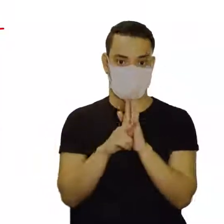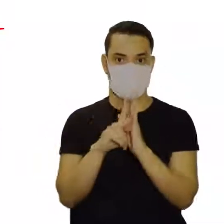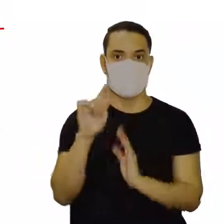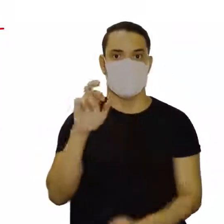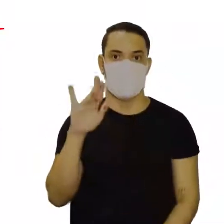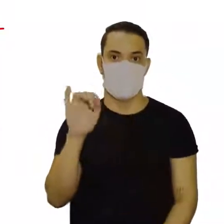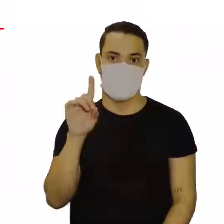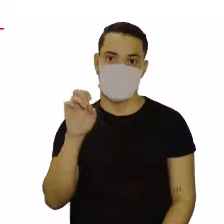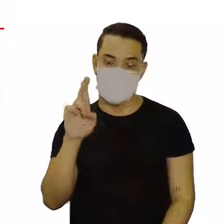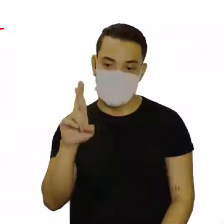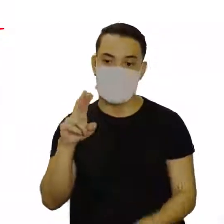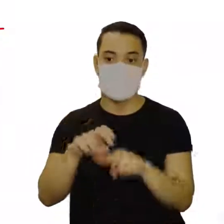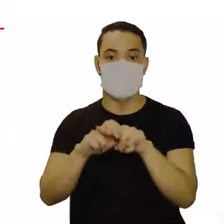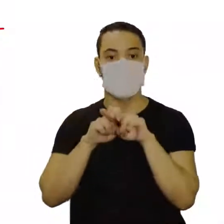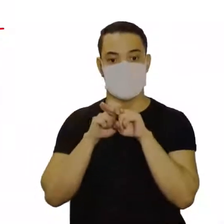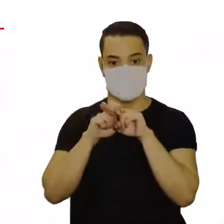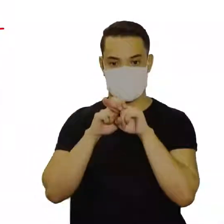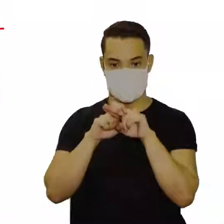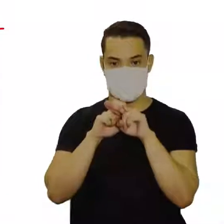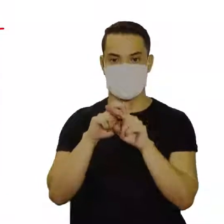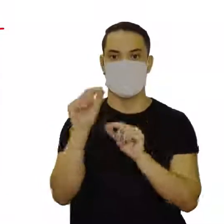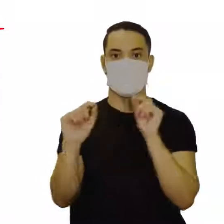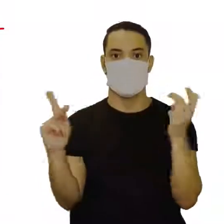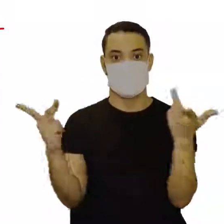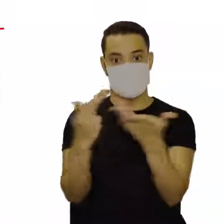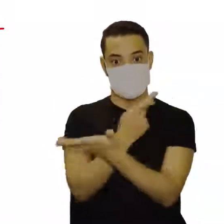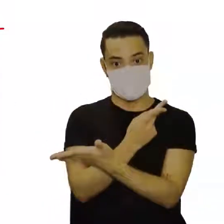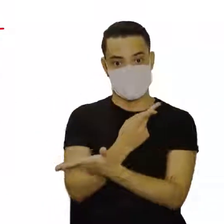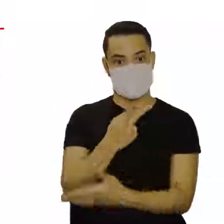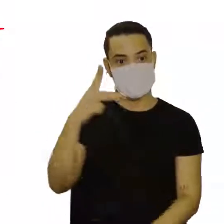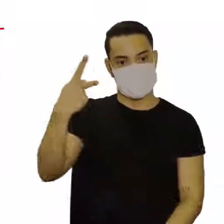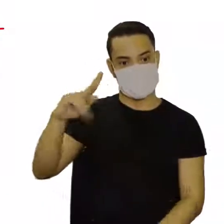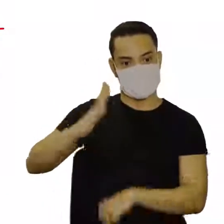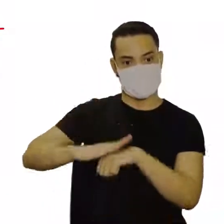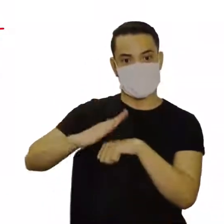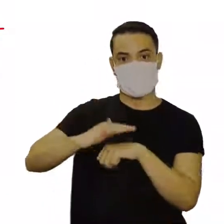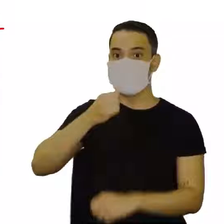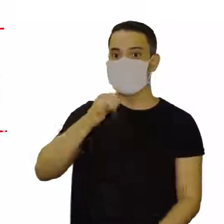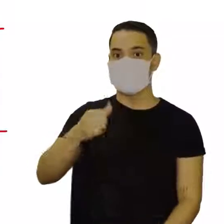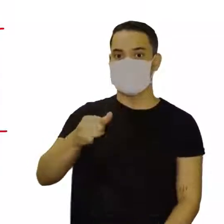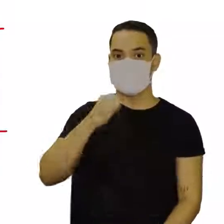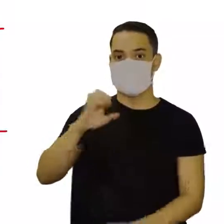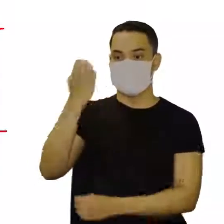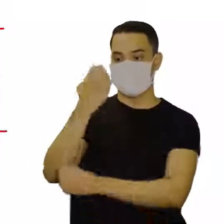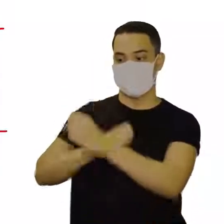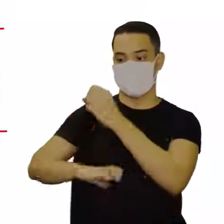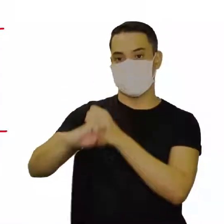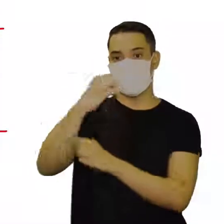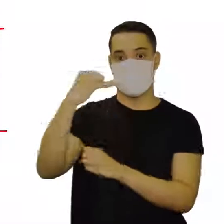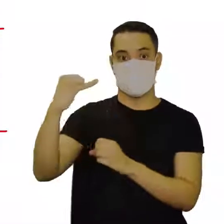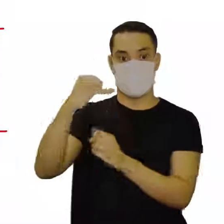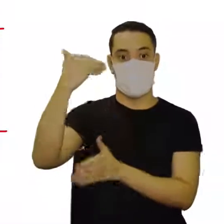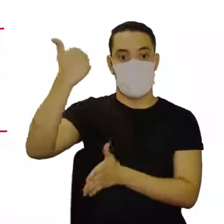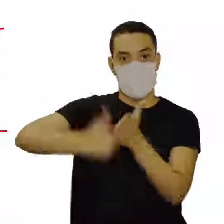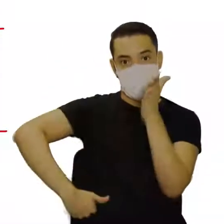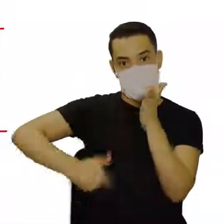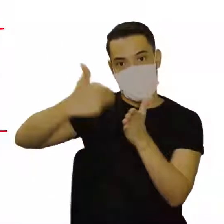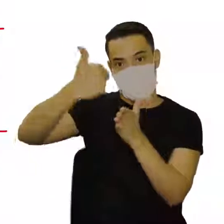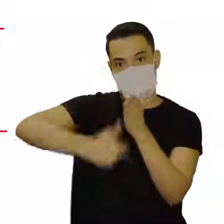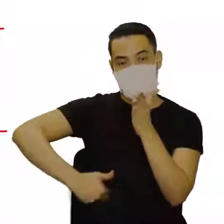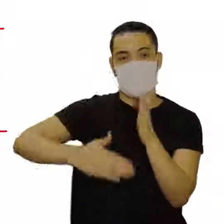ao saírem dele, o elétron possui energia um pouco menor do que a que